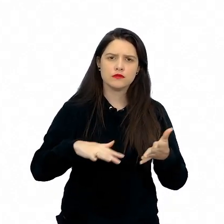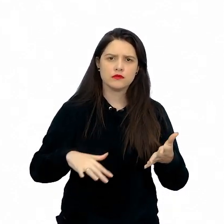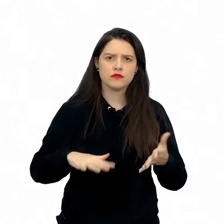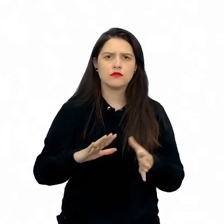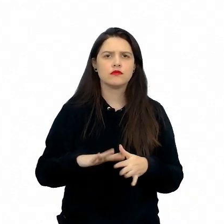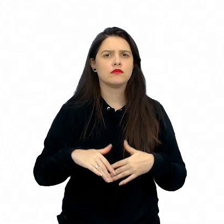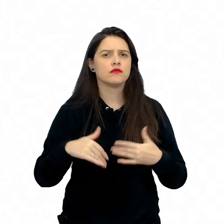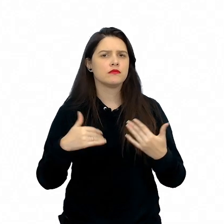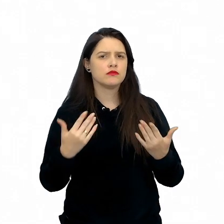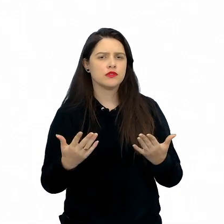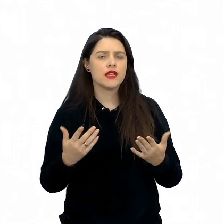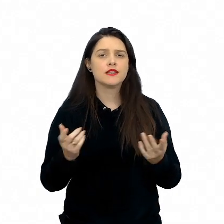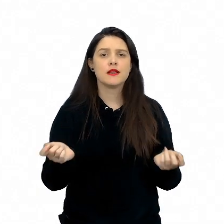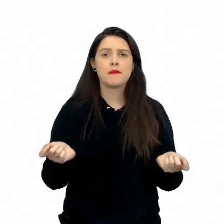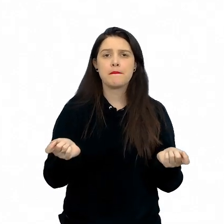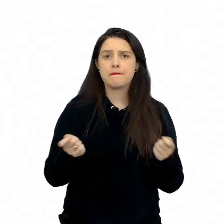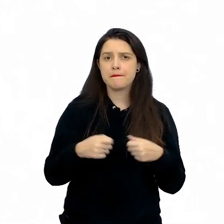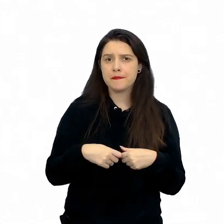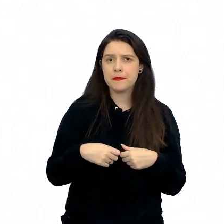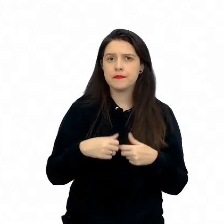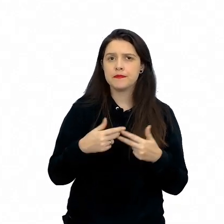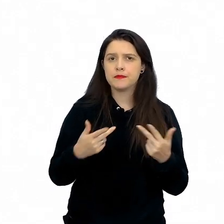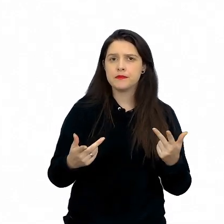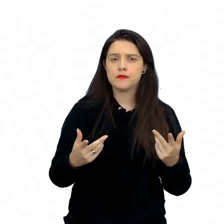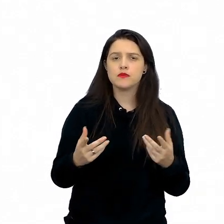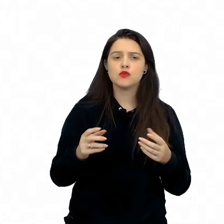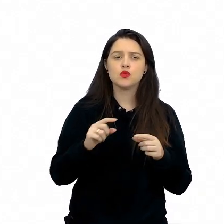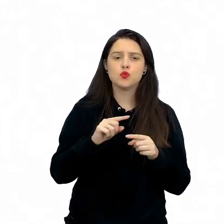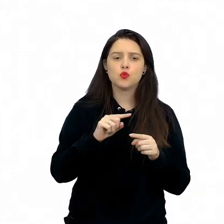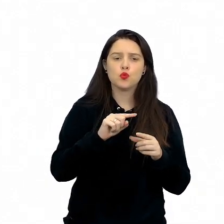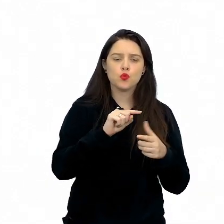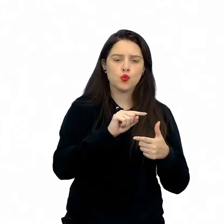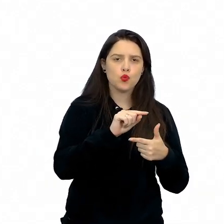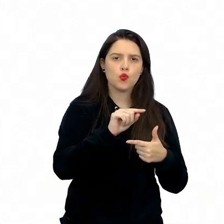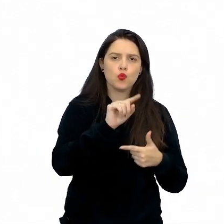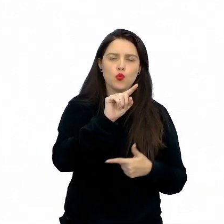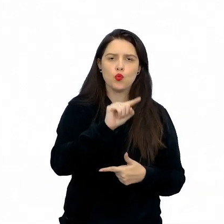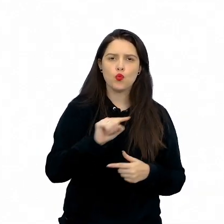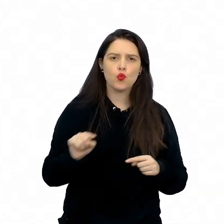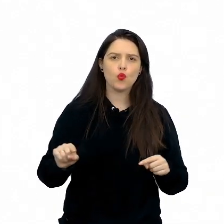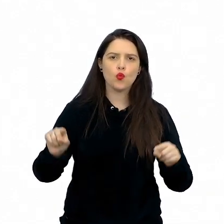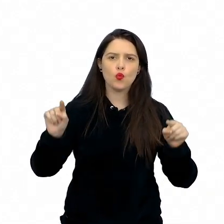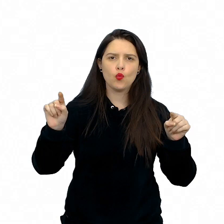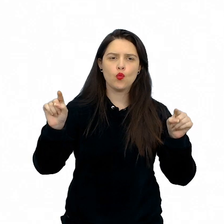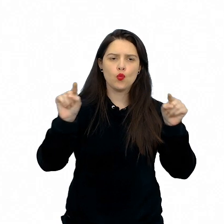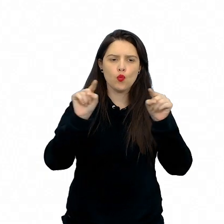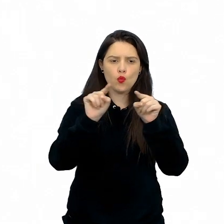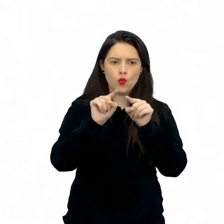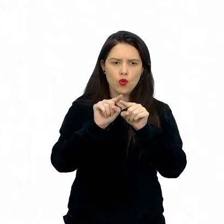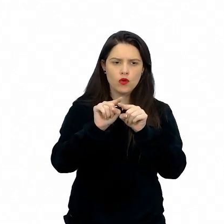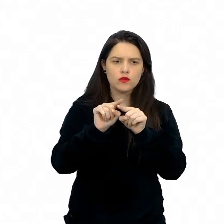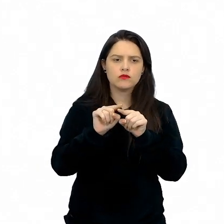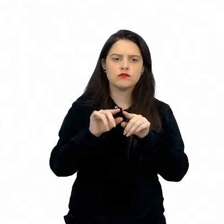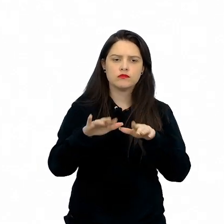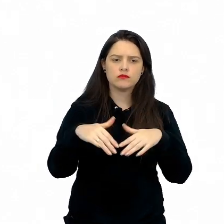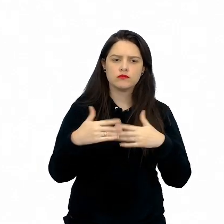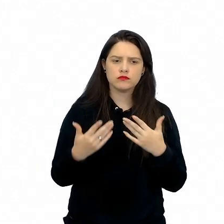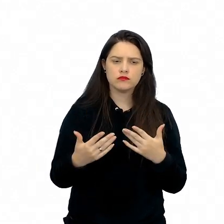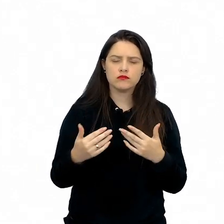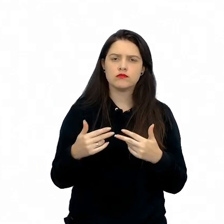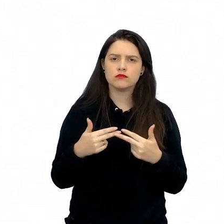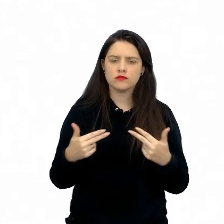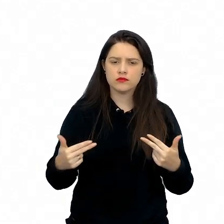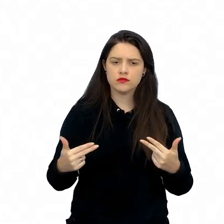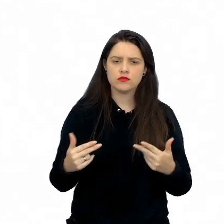A outra possibilidade é usar a diagonal do quadrado, já que ele já usou isso em outras aulas. Lá, aula